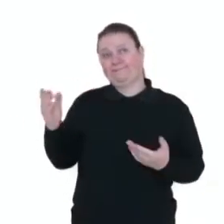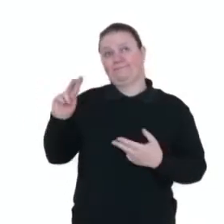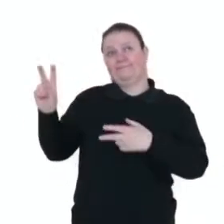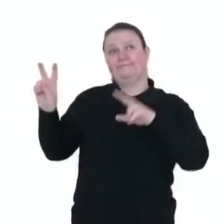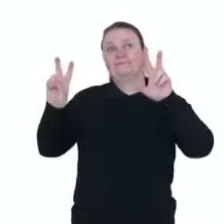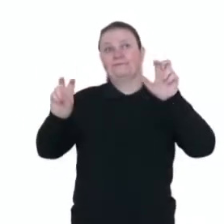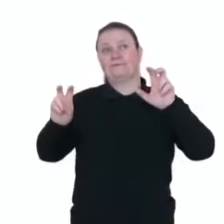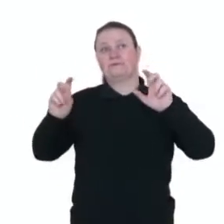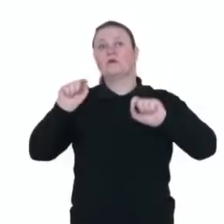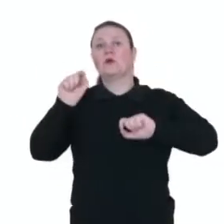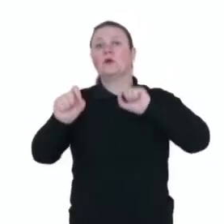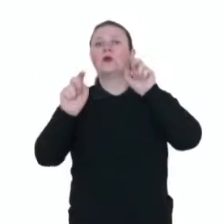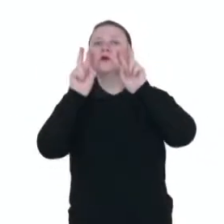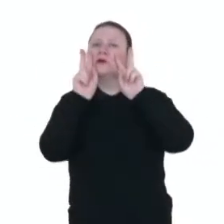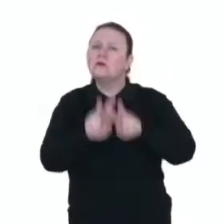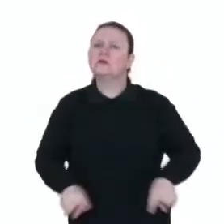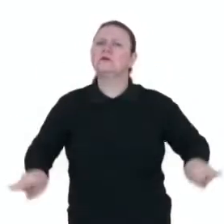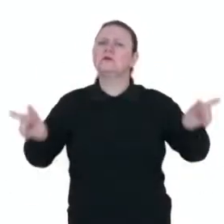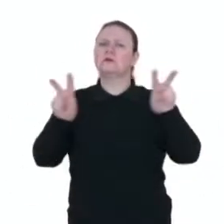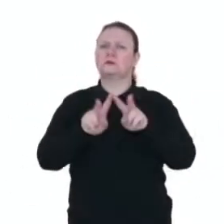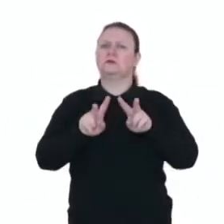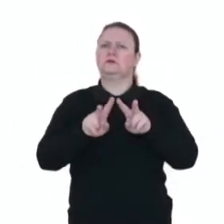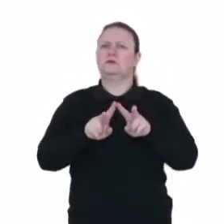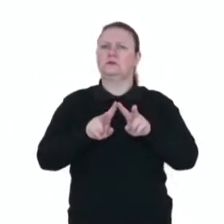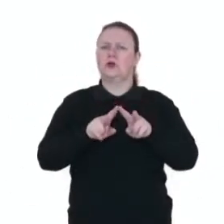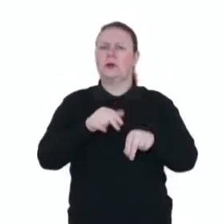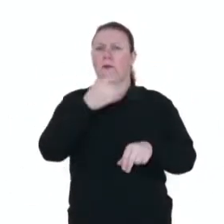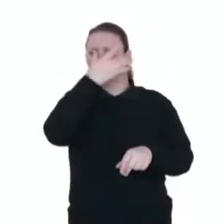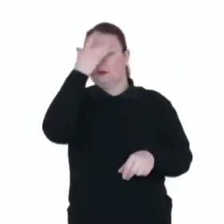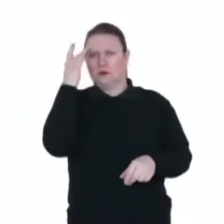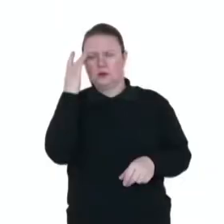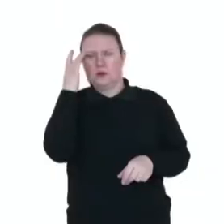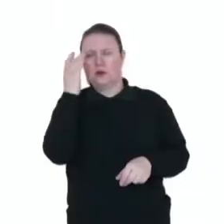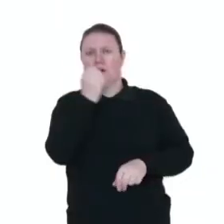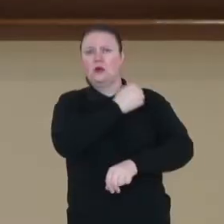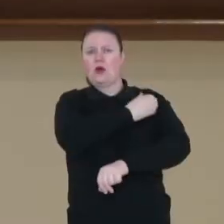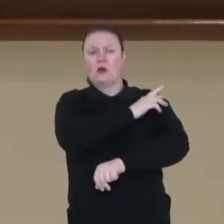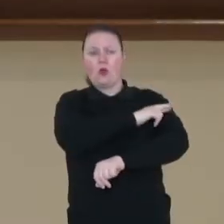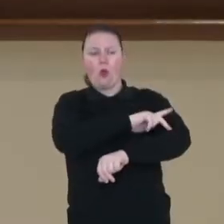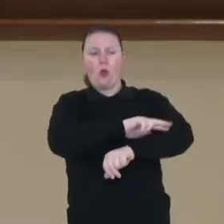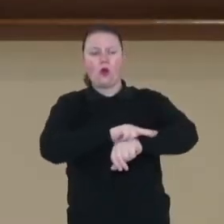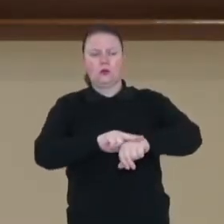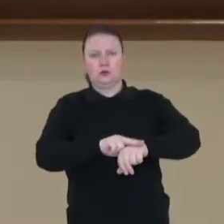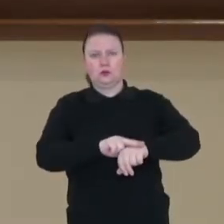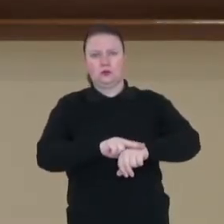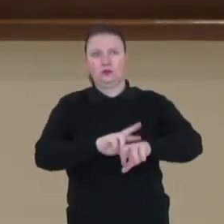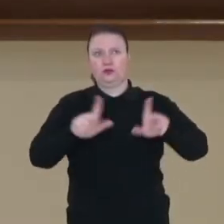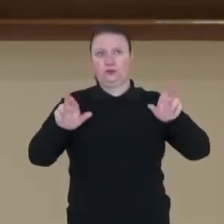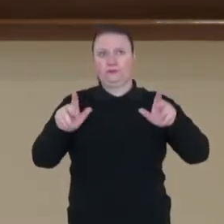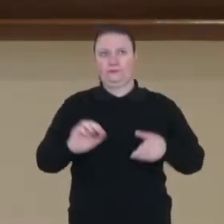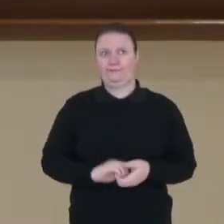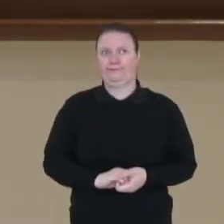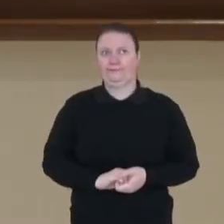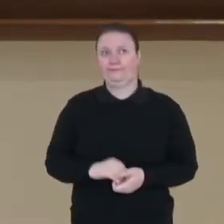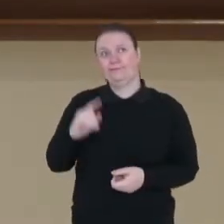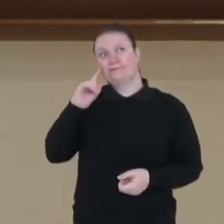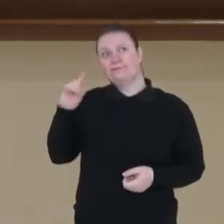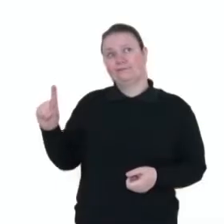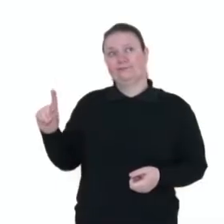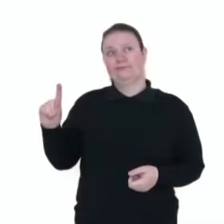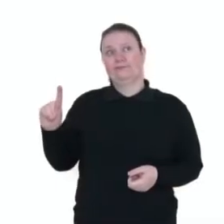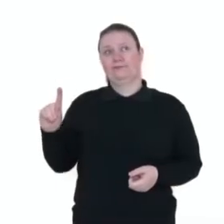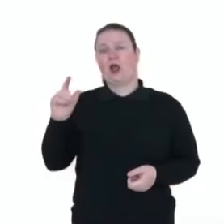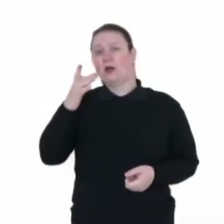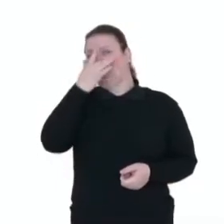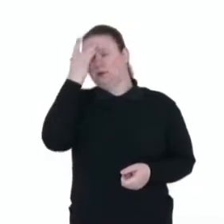qual a visão de um racialista sobre as diferentes raças? E a gente pode ver aqui, né, que